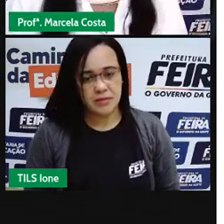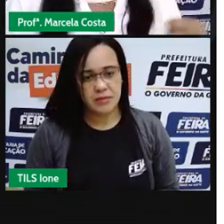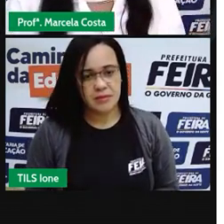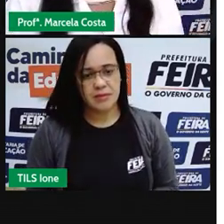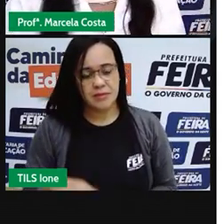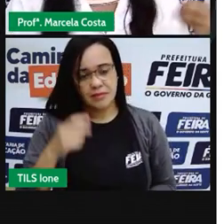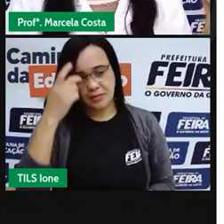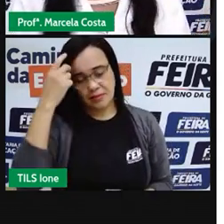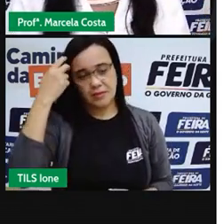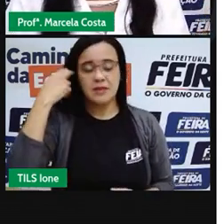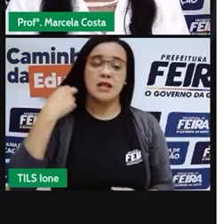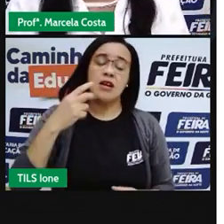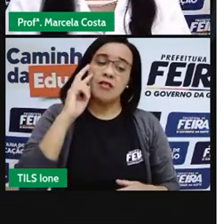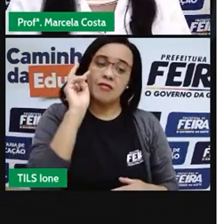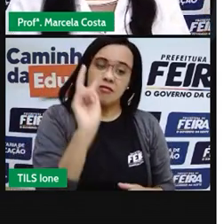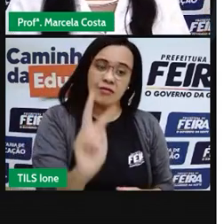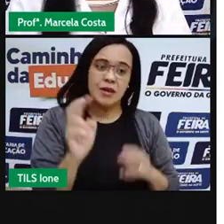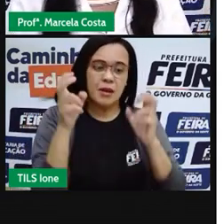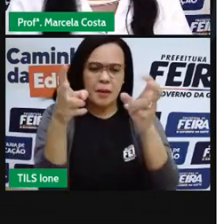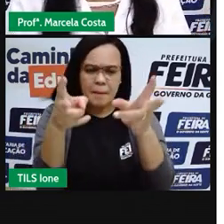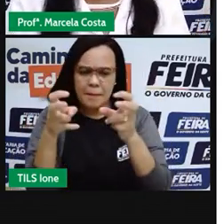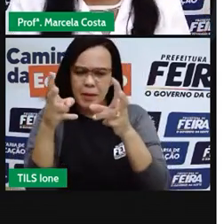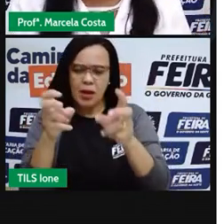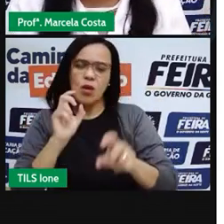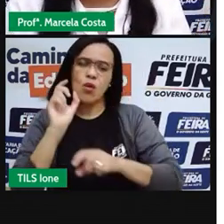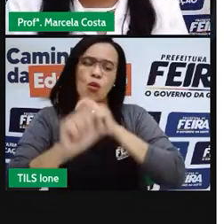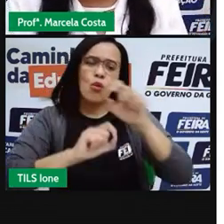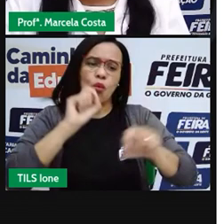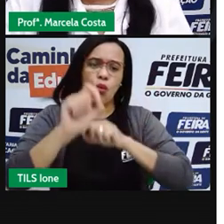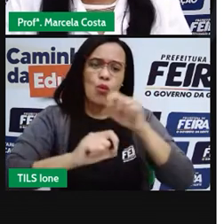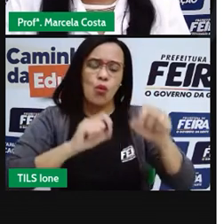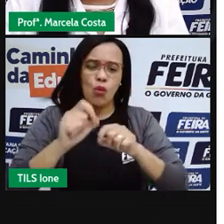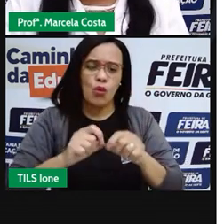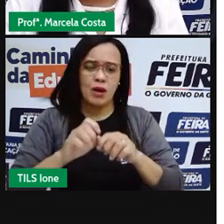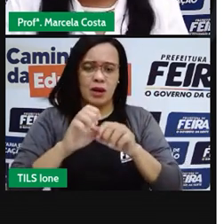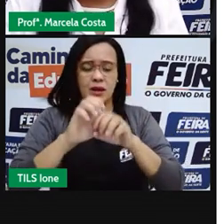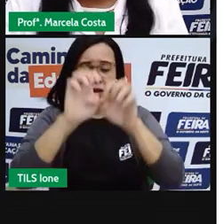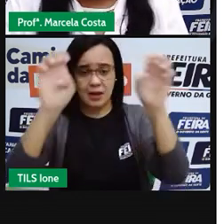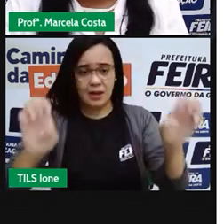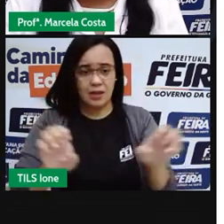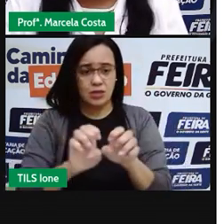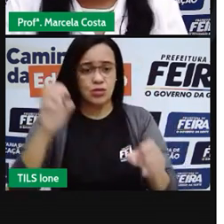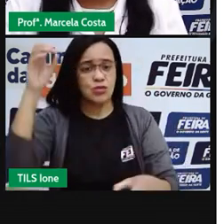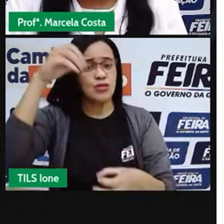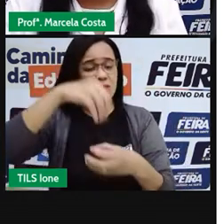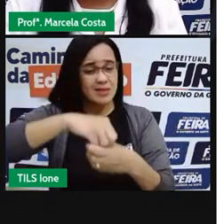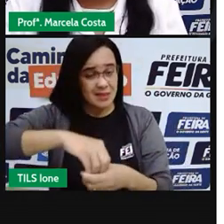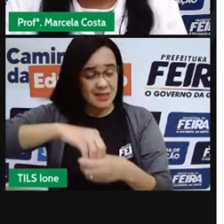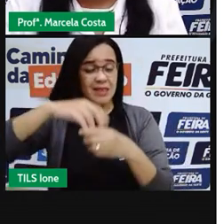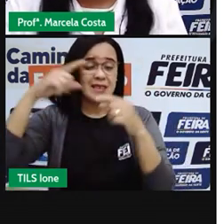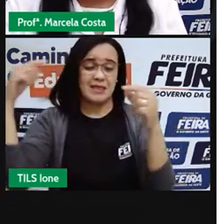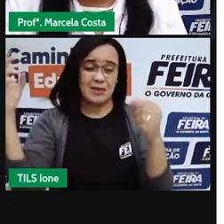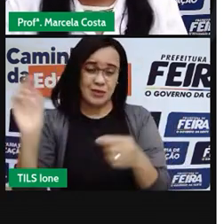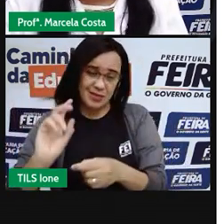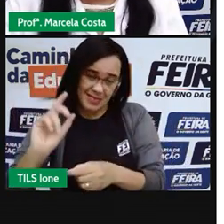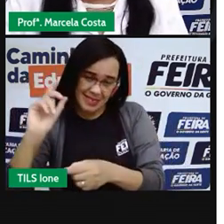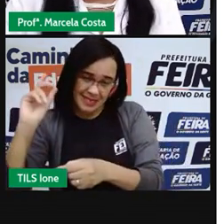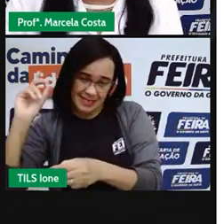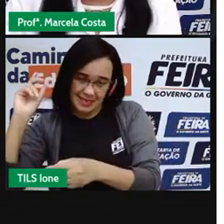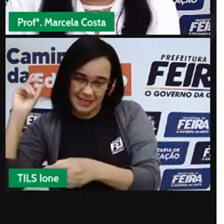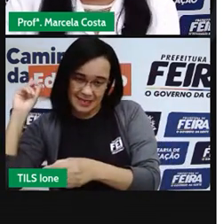Faz a gente perceber que realmente uma arquitetura mais antiga.